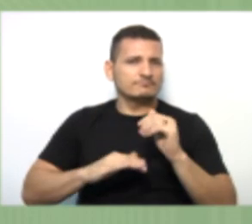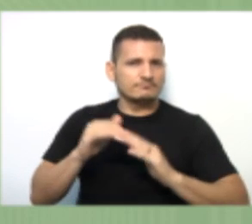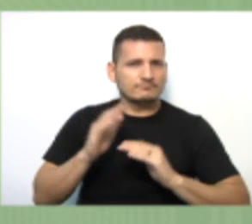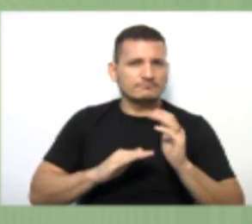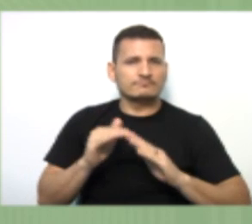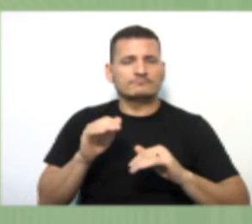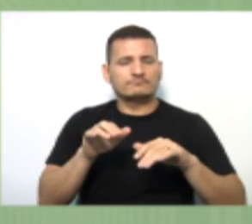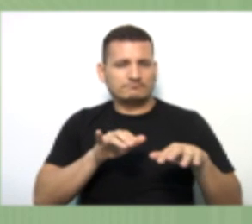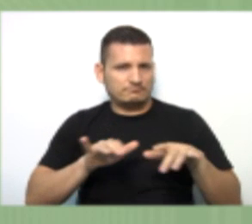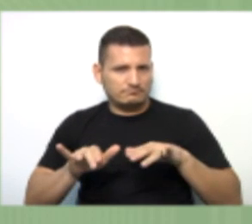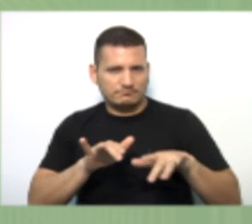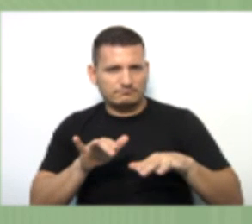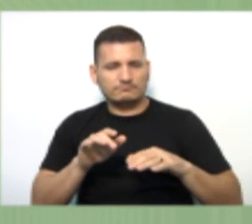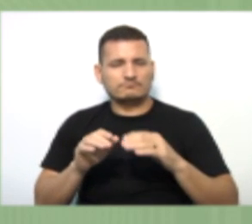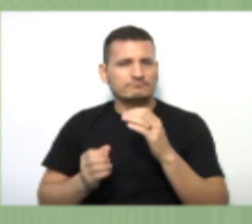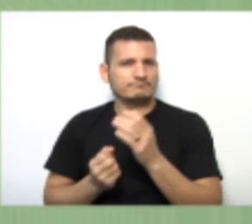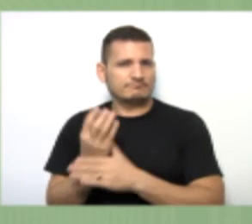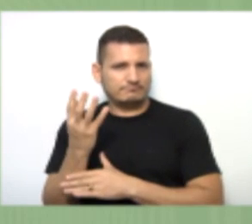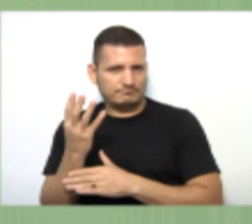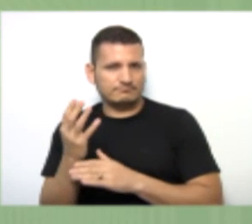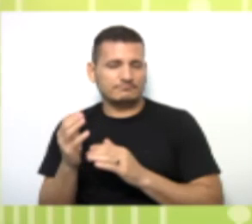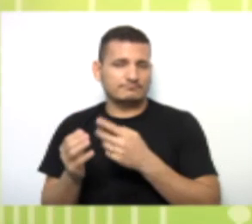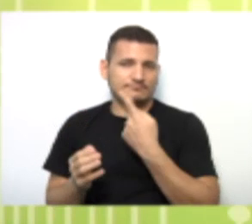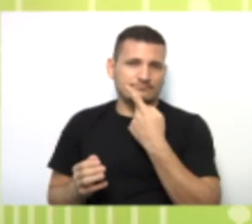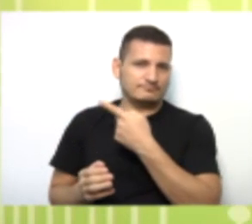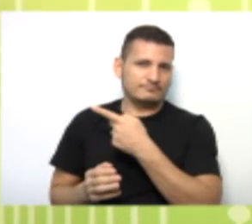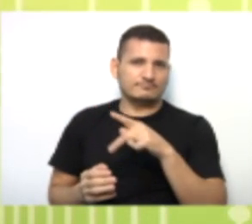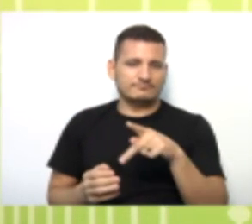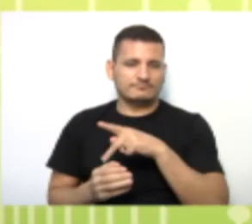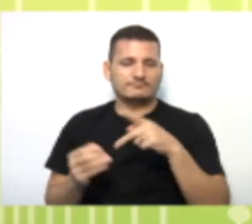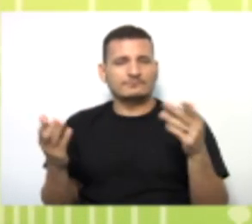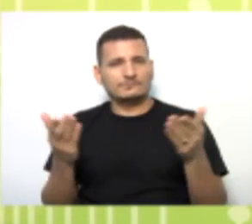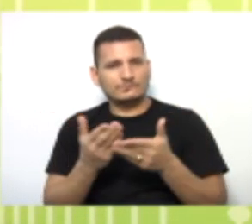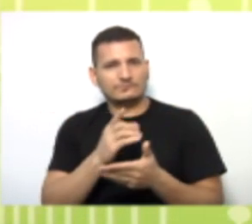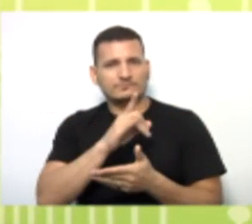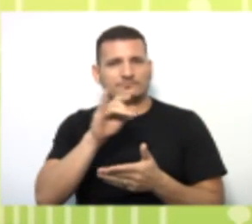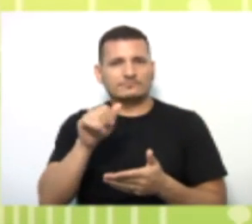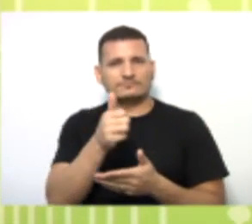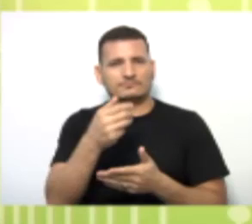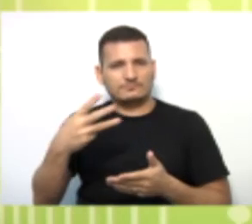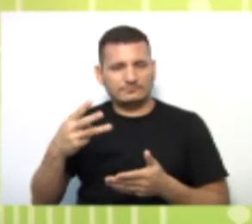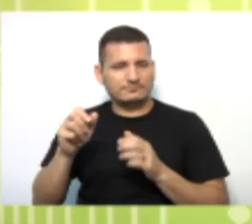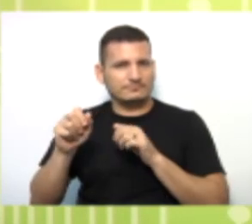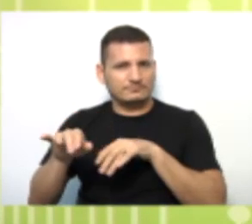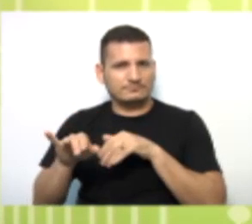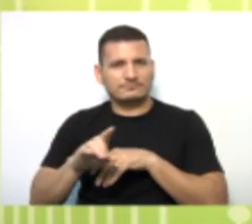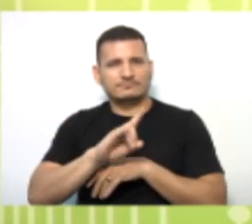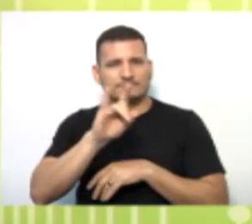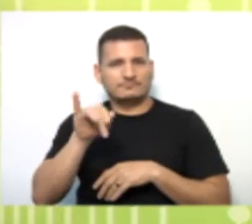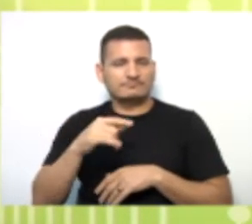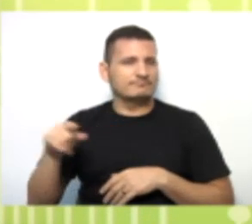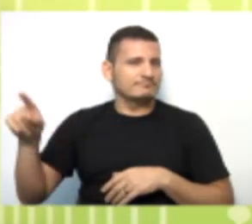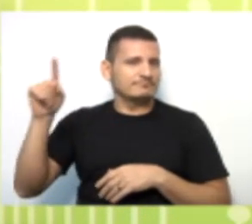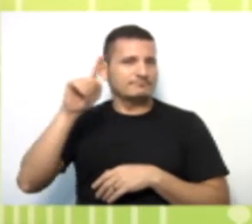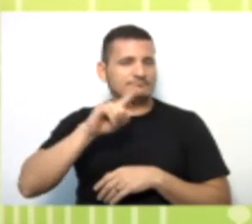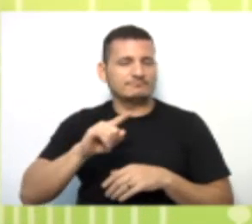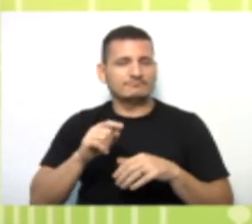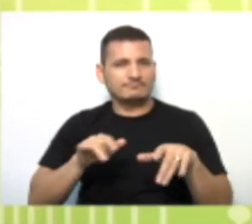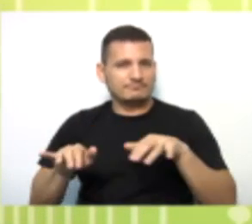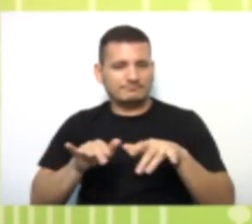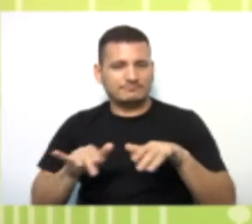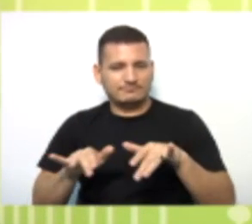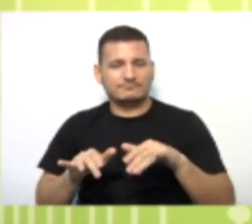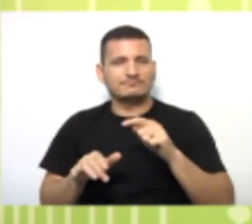de computadores, né? O professor aqui adiantou, né, professor Ricardo? O senhor adiantou aqui o nosso dia do programador. Até quero falar um pouquinho sobre